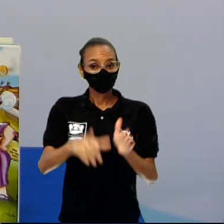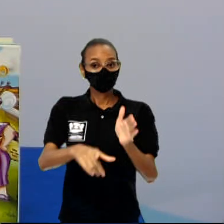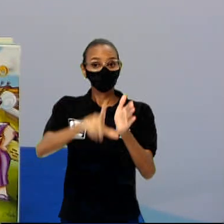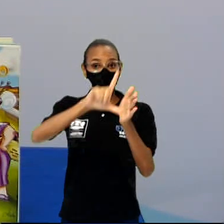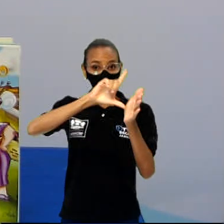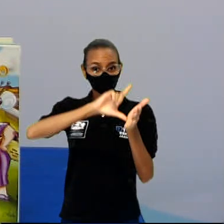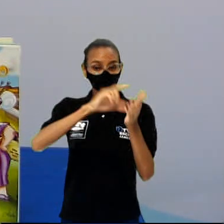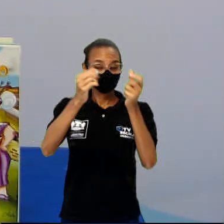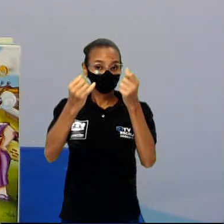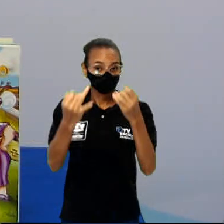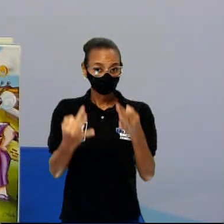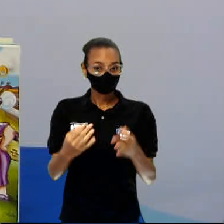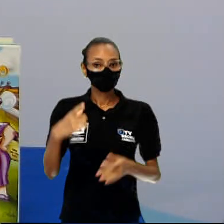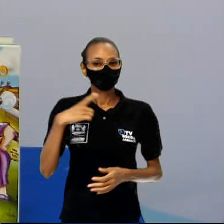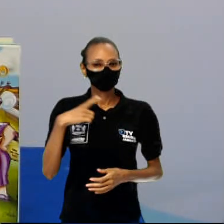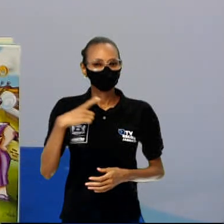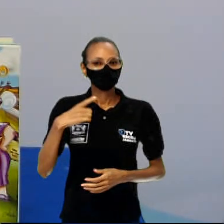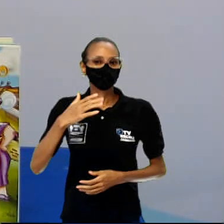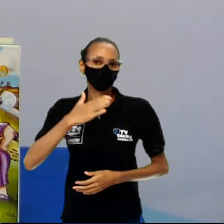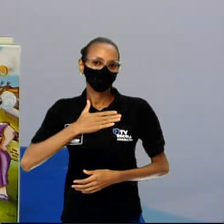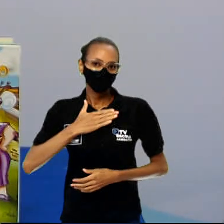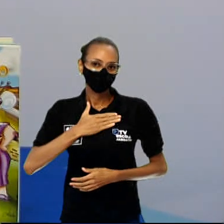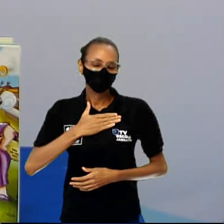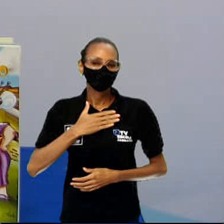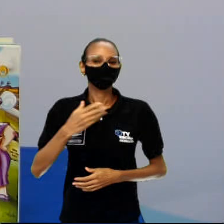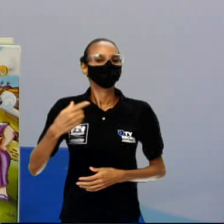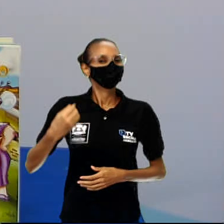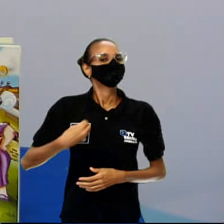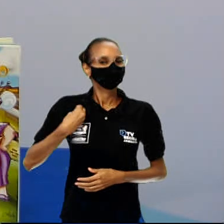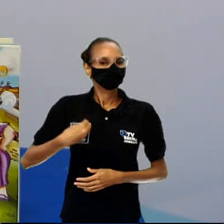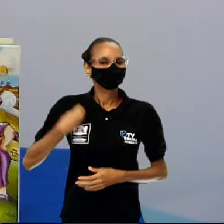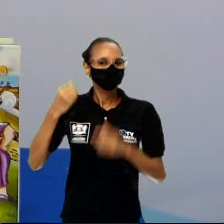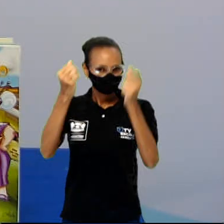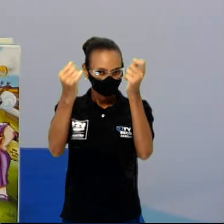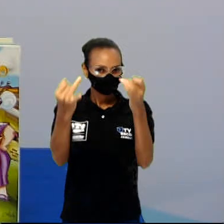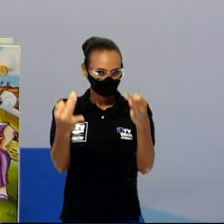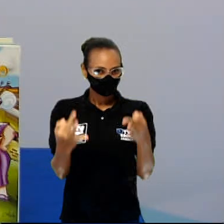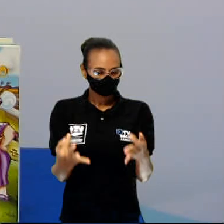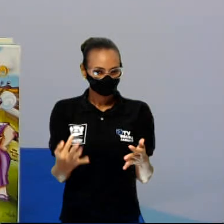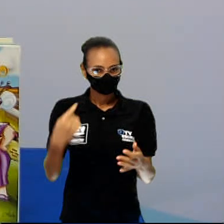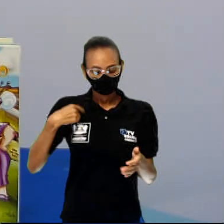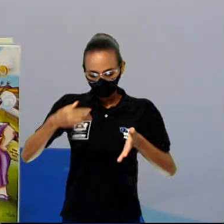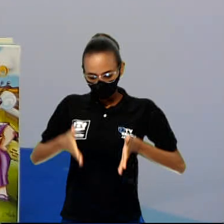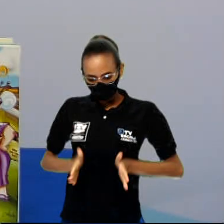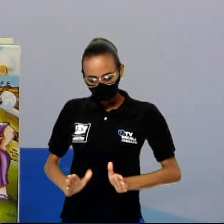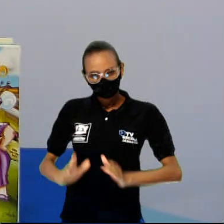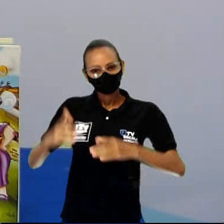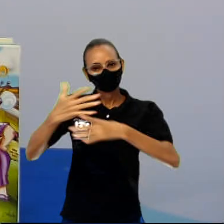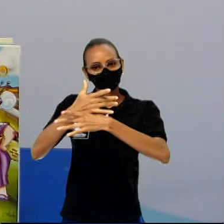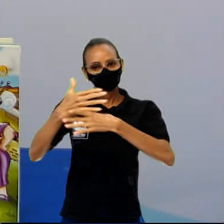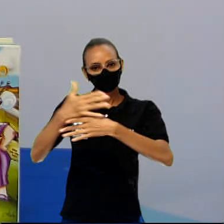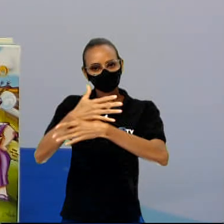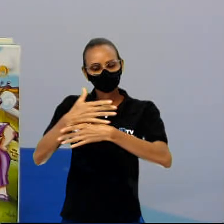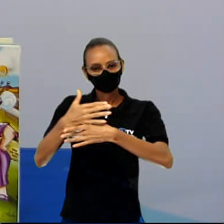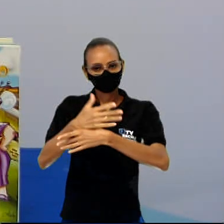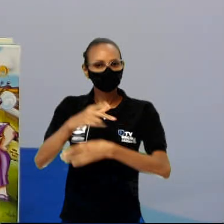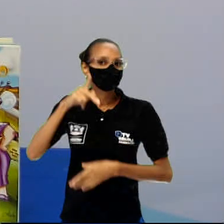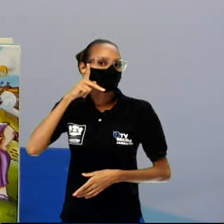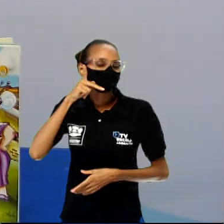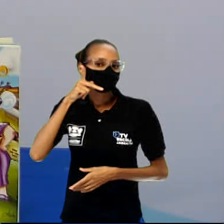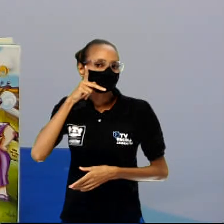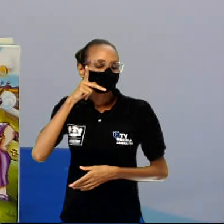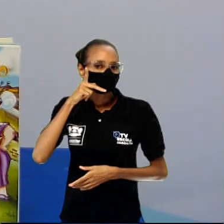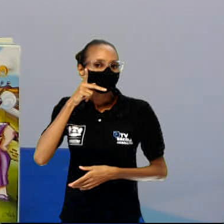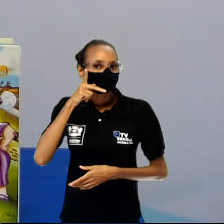um pedacinho da história da história. Eu nasci numa cidade lá na Paraíba chamada Campina Grande